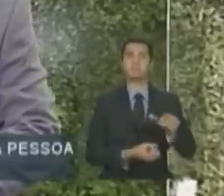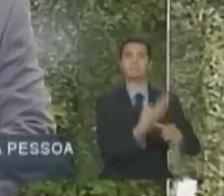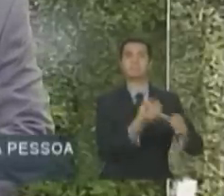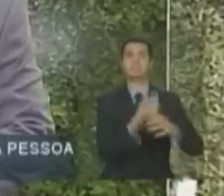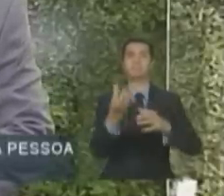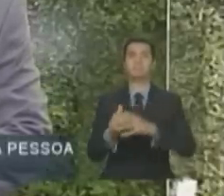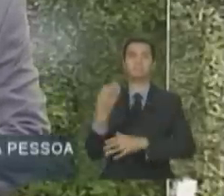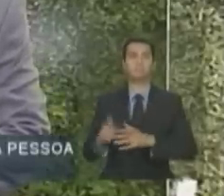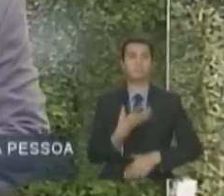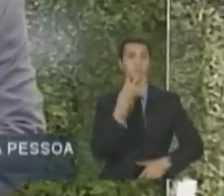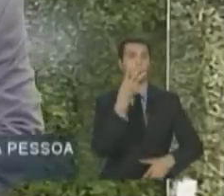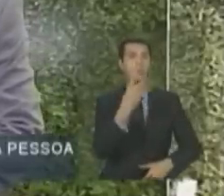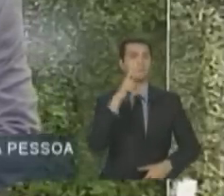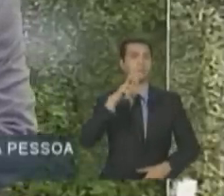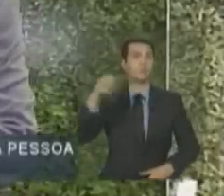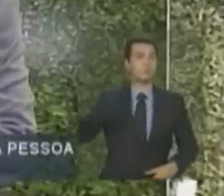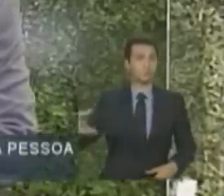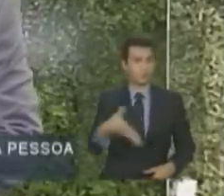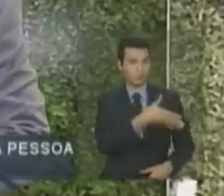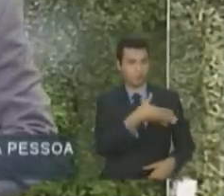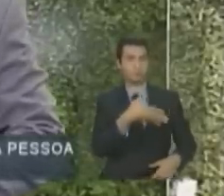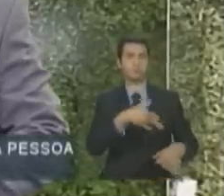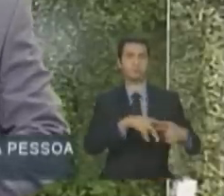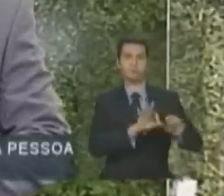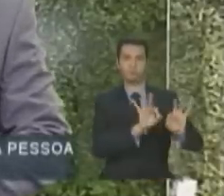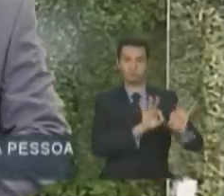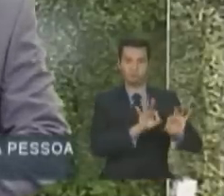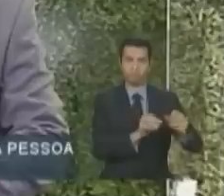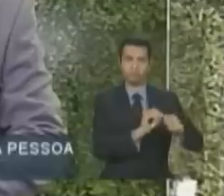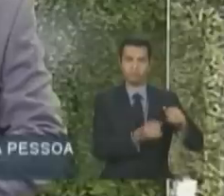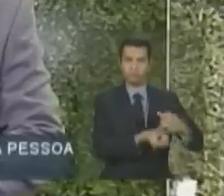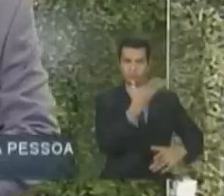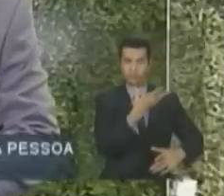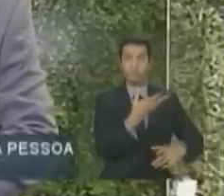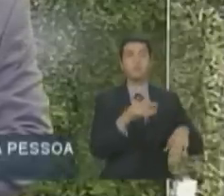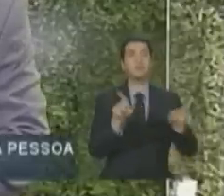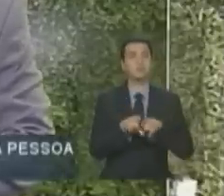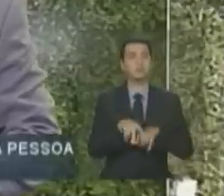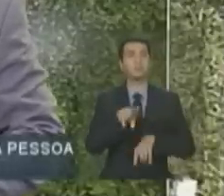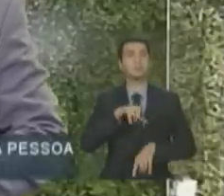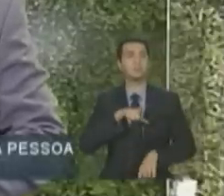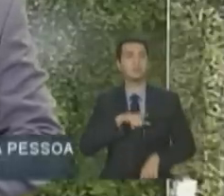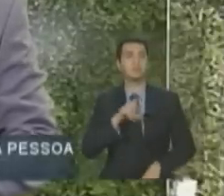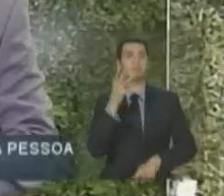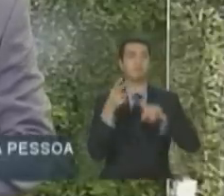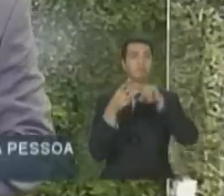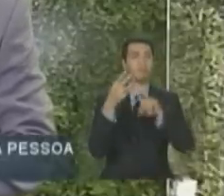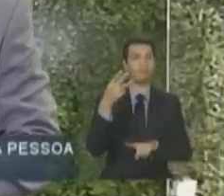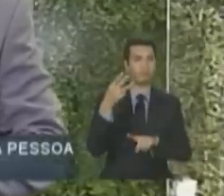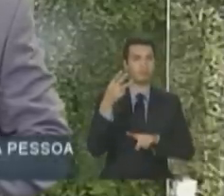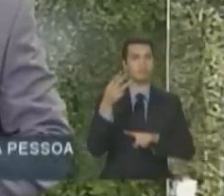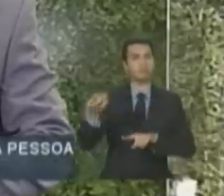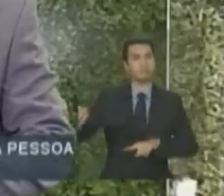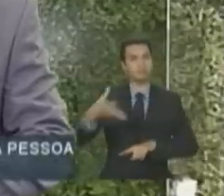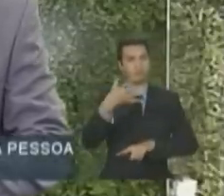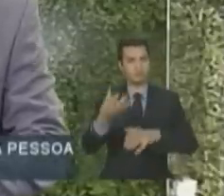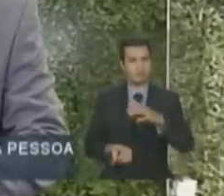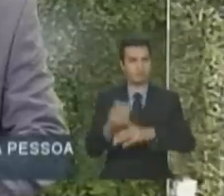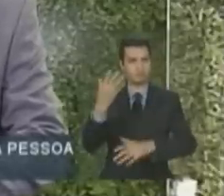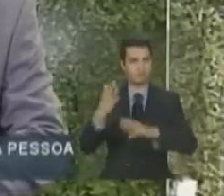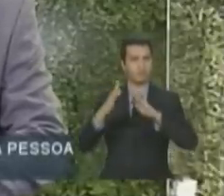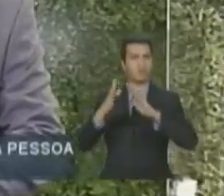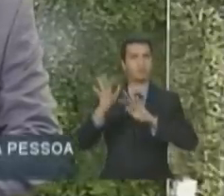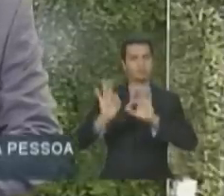nós teremos 13 oficinas itinerantes, terrestres e fluviais, para que de forma também